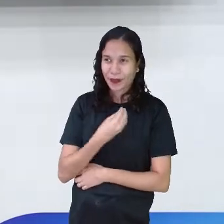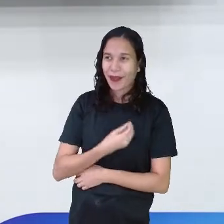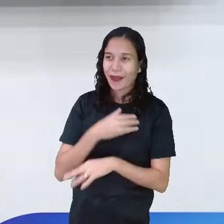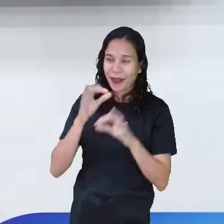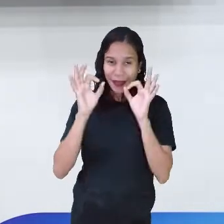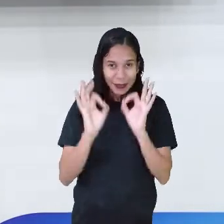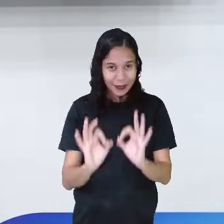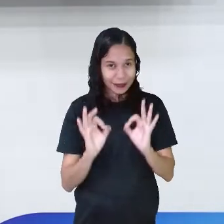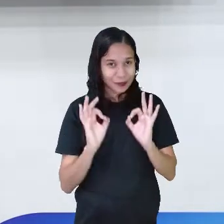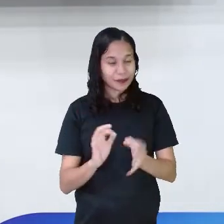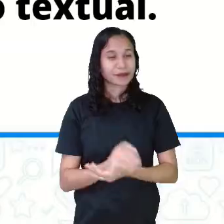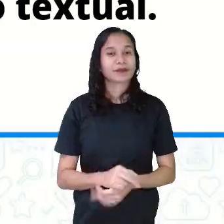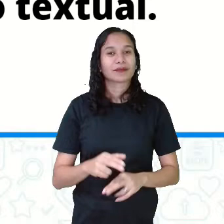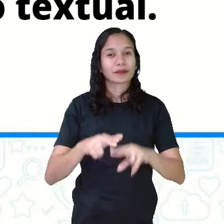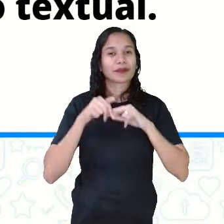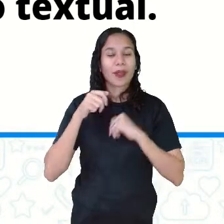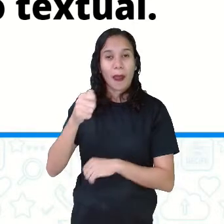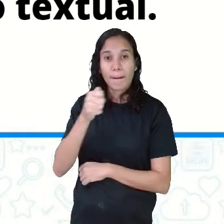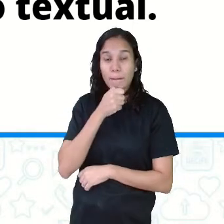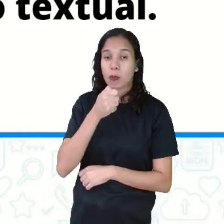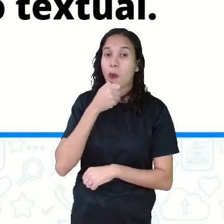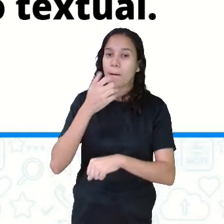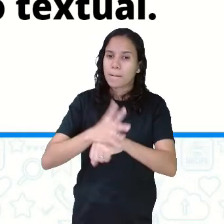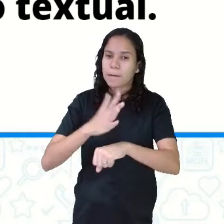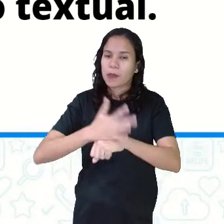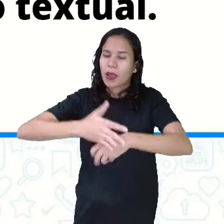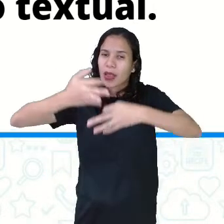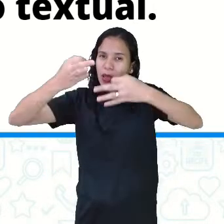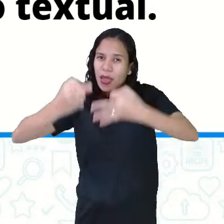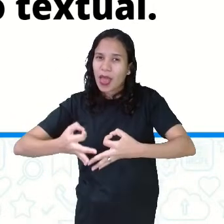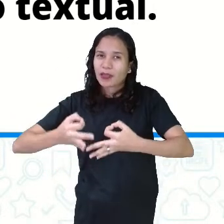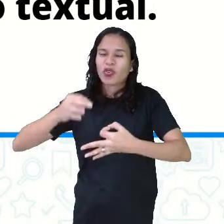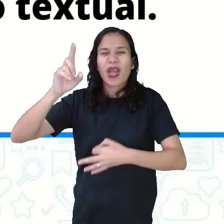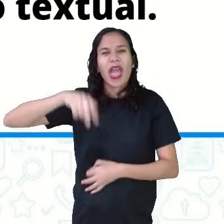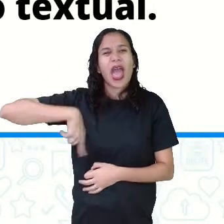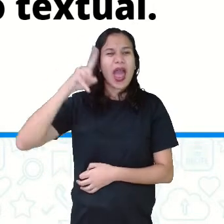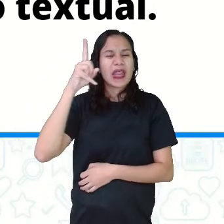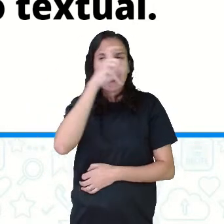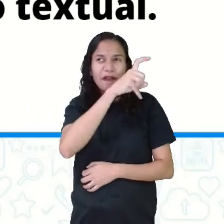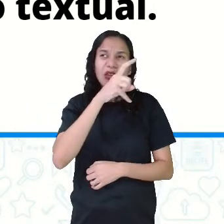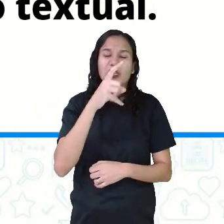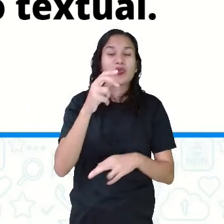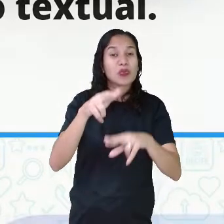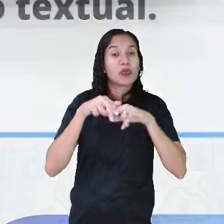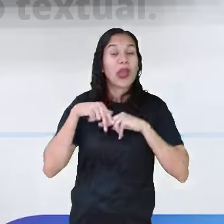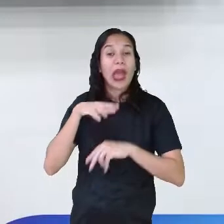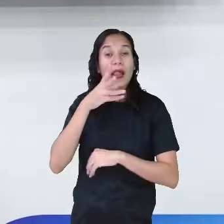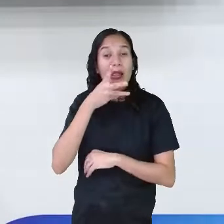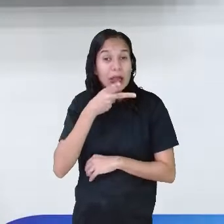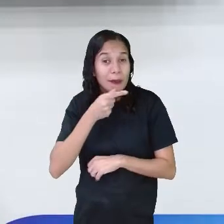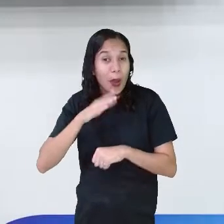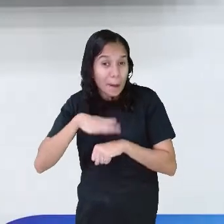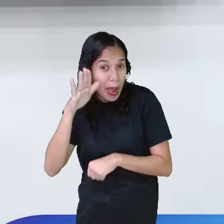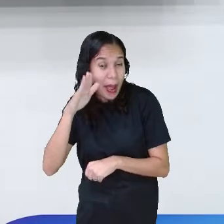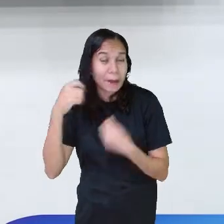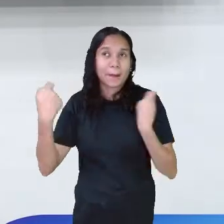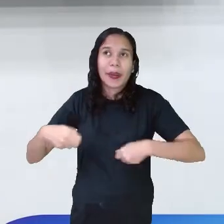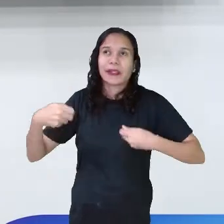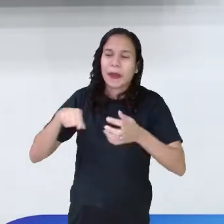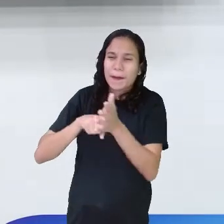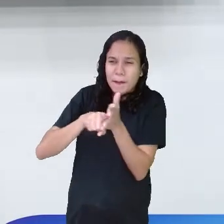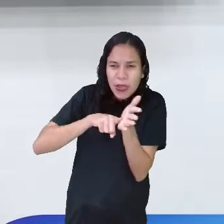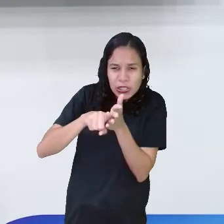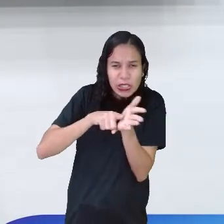Então, a reportagem ela é bem elaborada, dela dá mais trabalho até, não é? Porque, como eu falei, tem a questão da pesquisa,